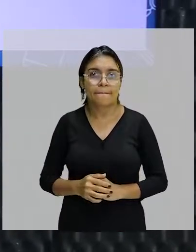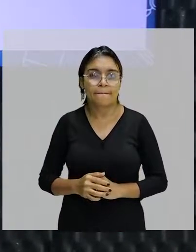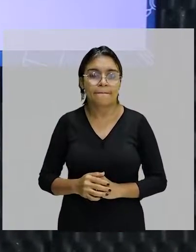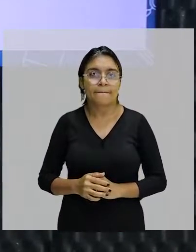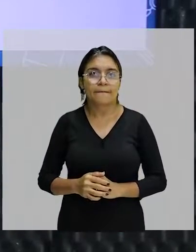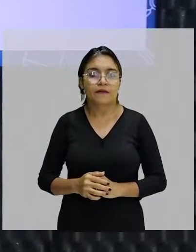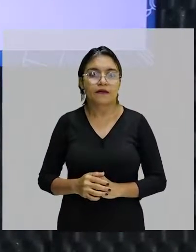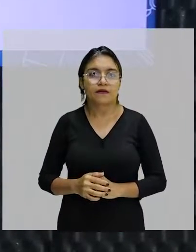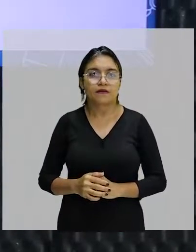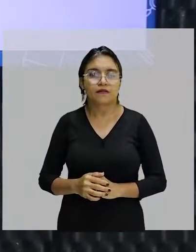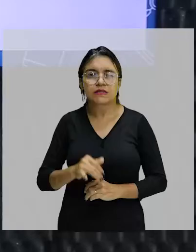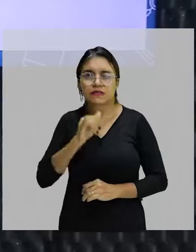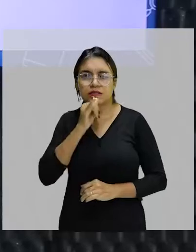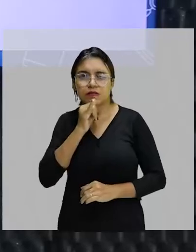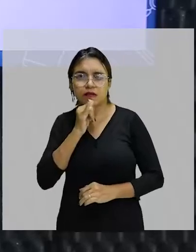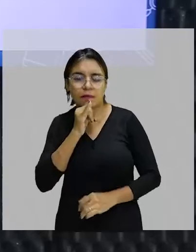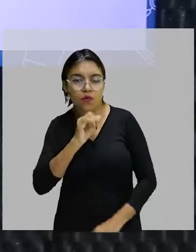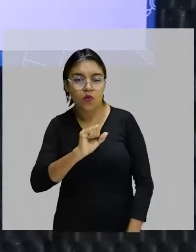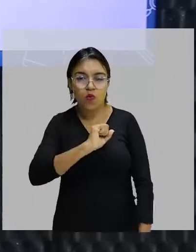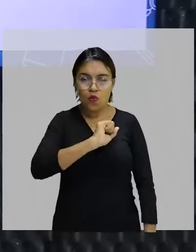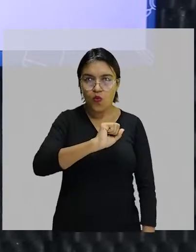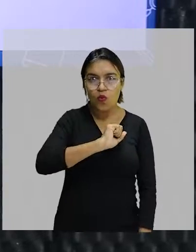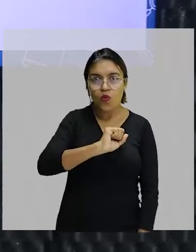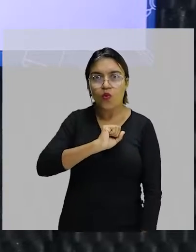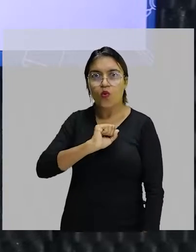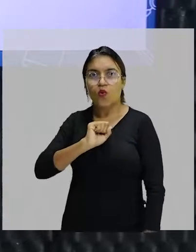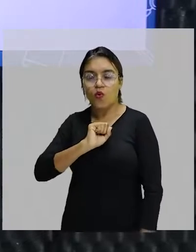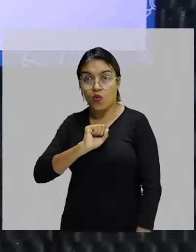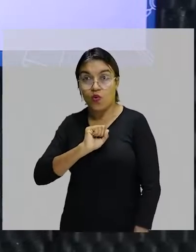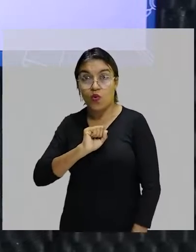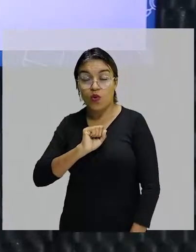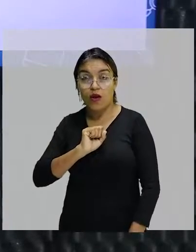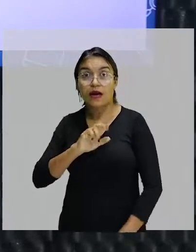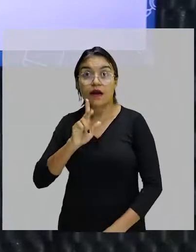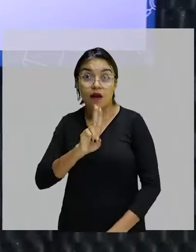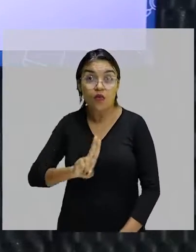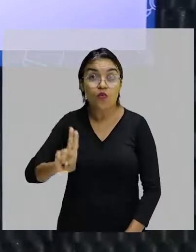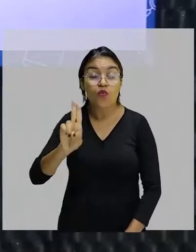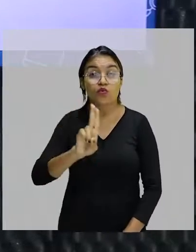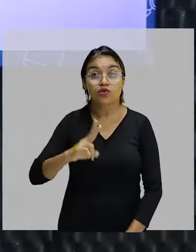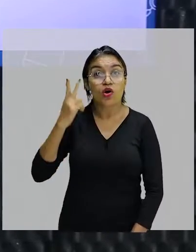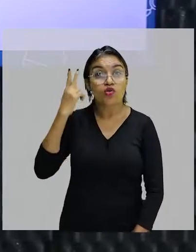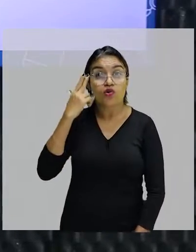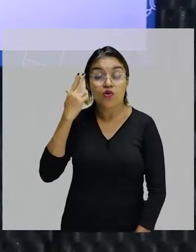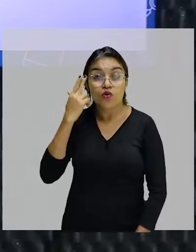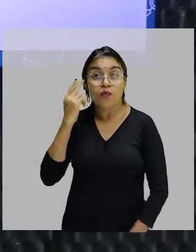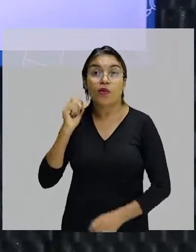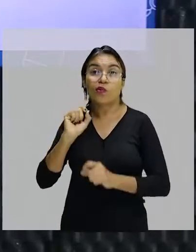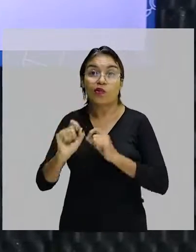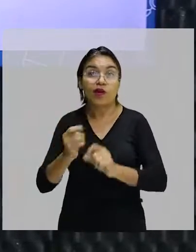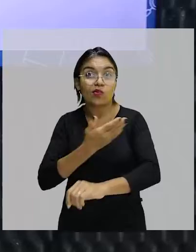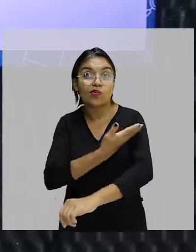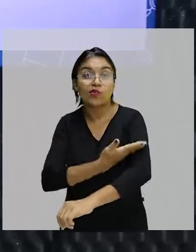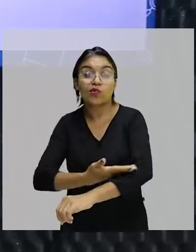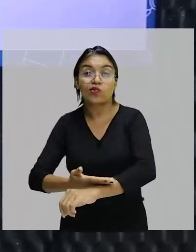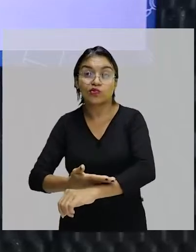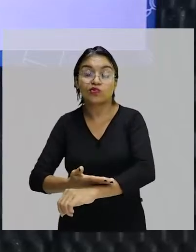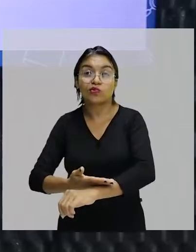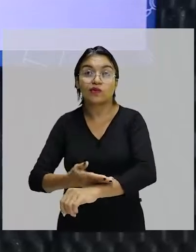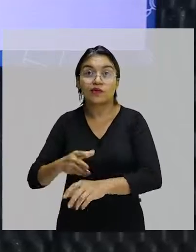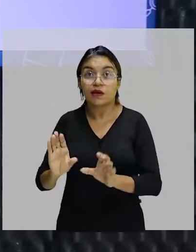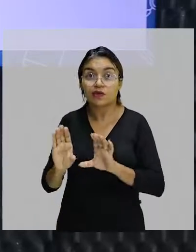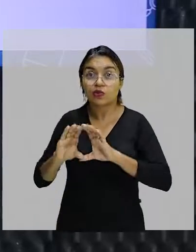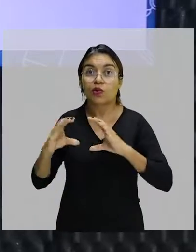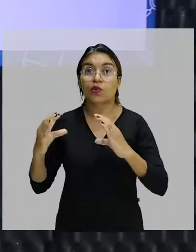popularização do reggae entre as comunidades negras. Então, é uma outra questão voltada para os